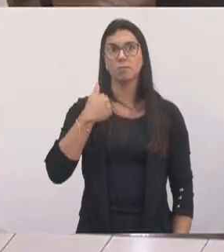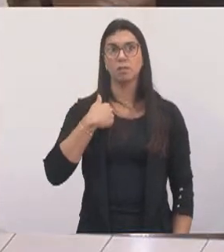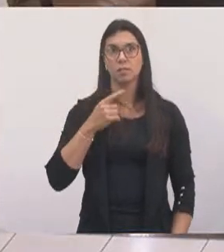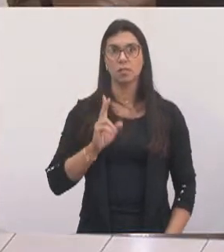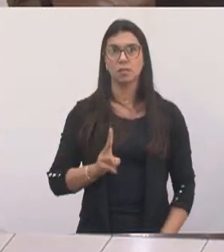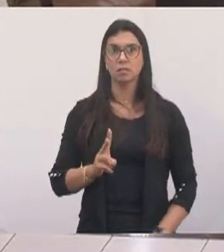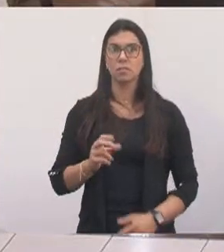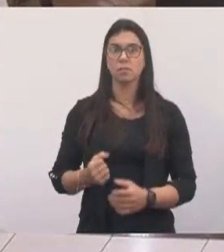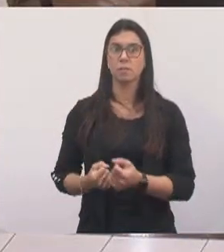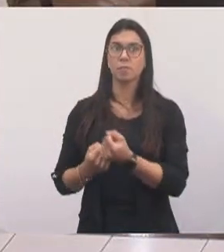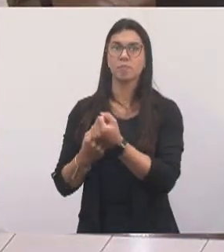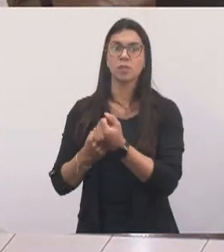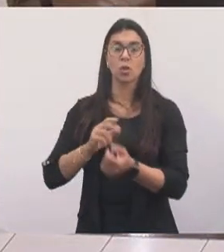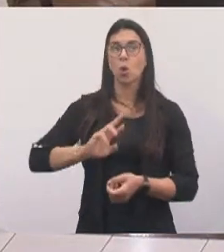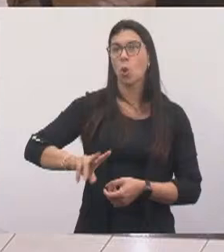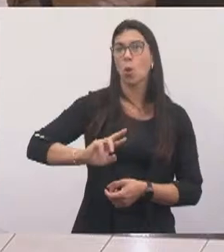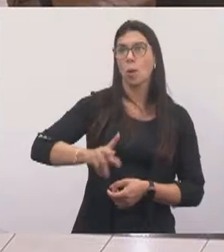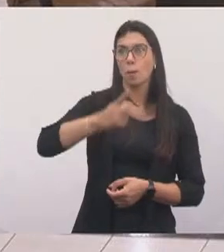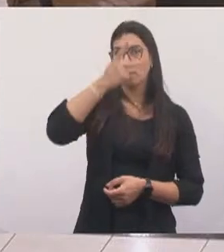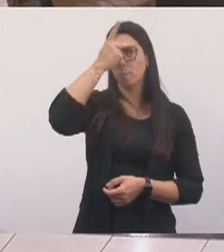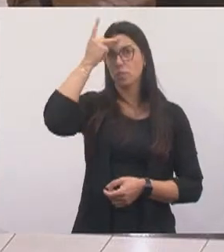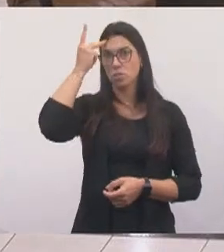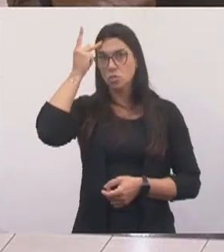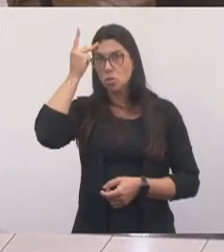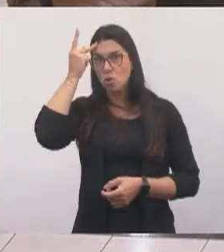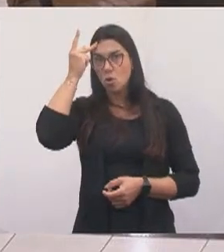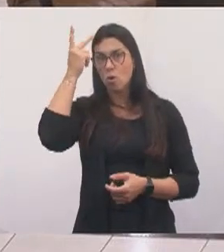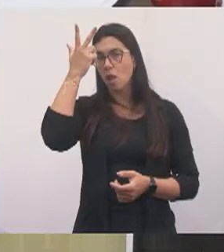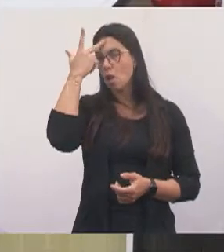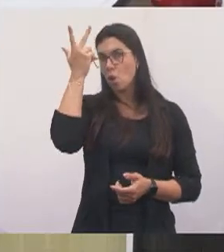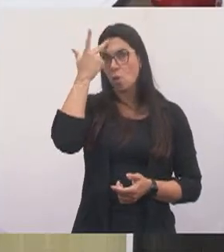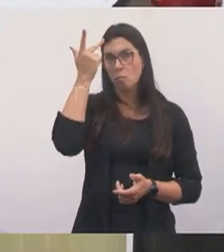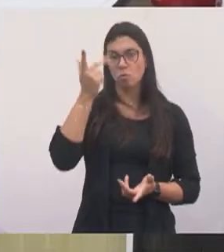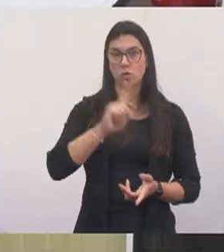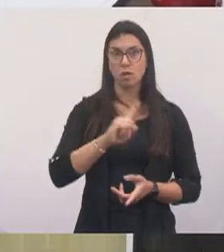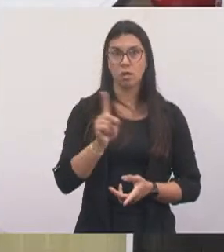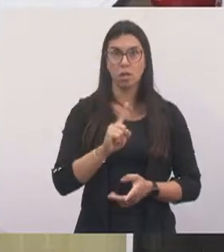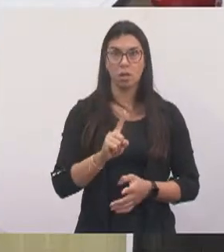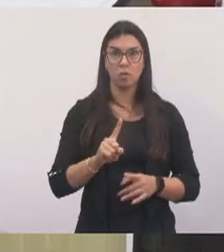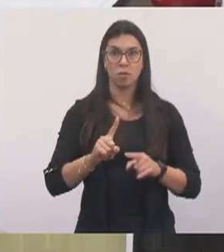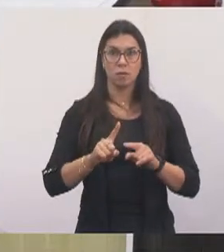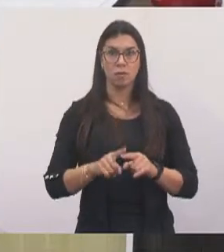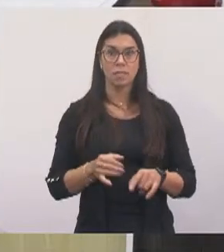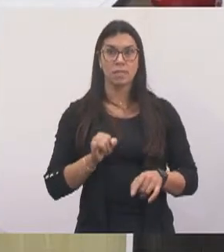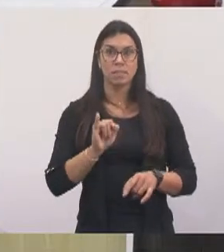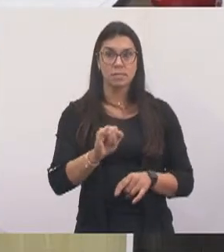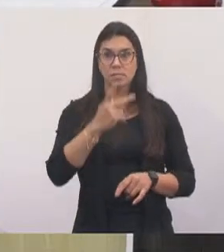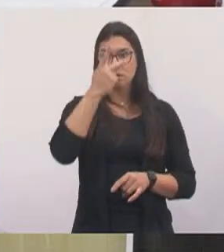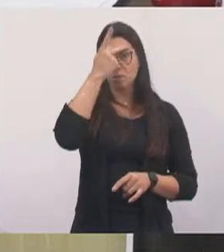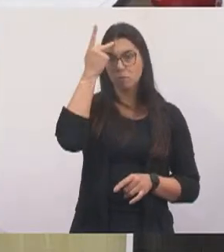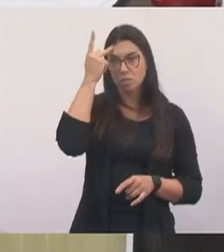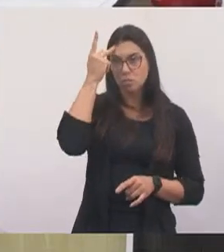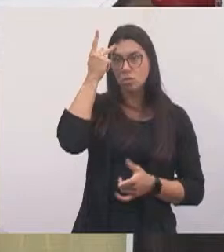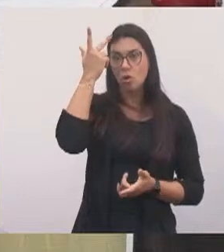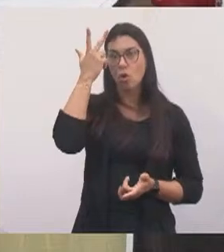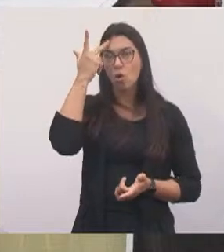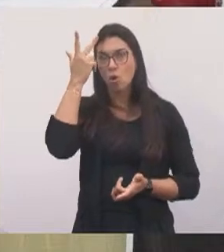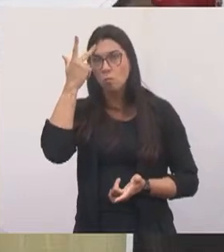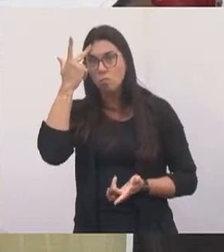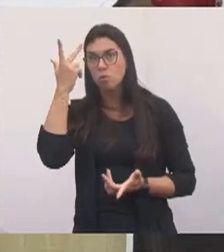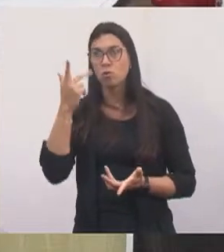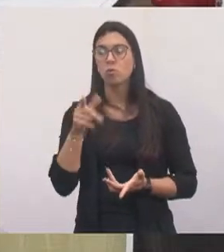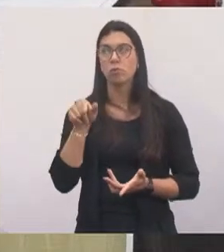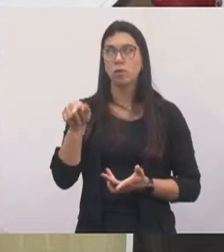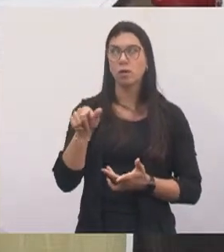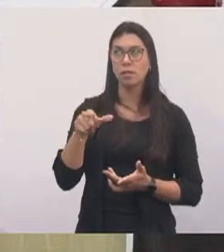é pessoa comum, é só para as feiras de adoção. Se uma pessoa comum teve um filhote na casa